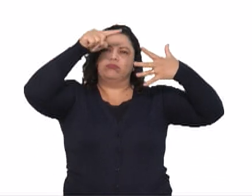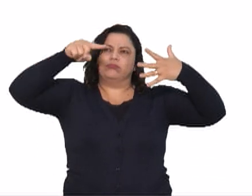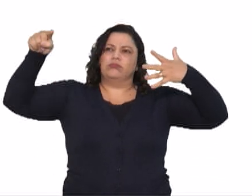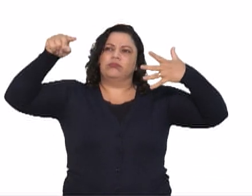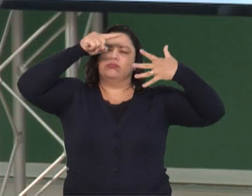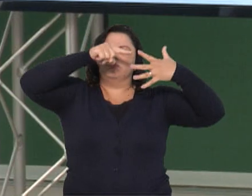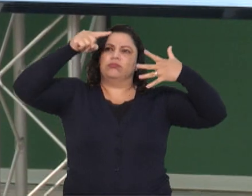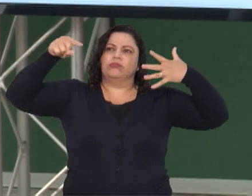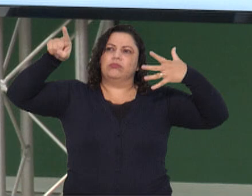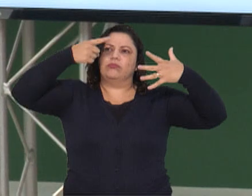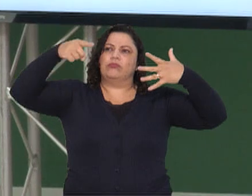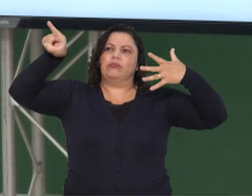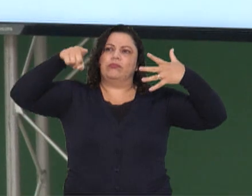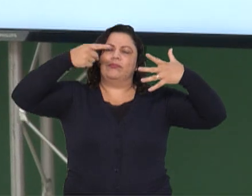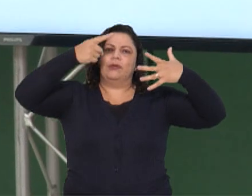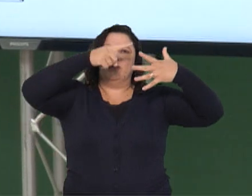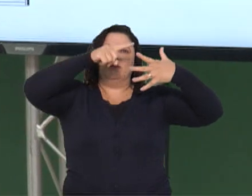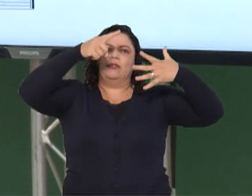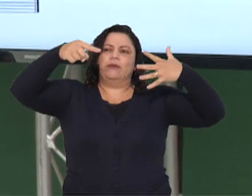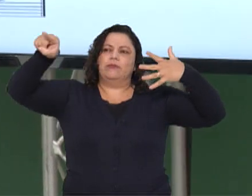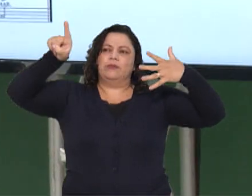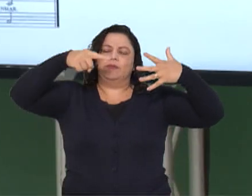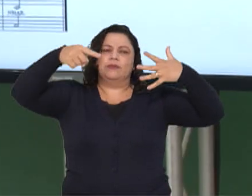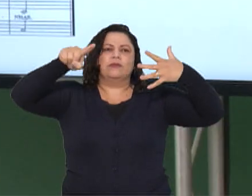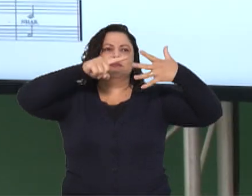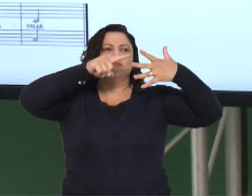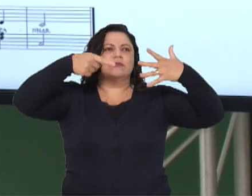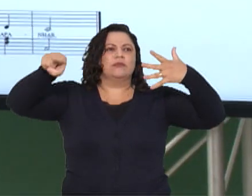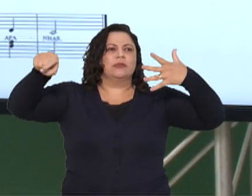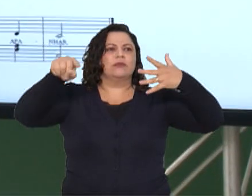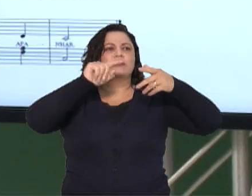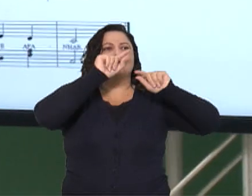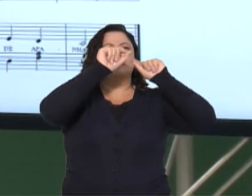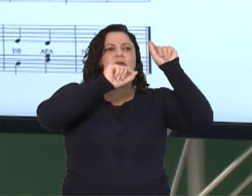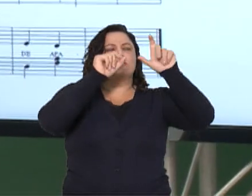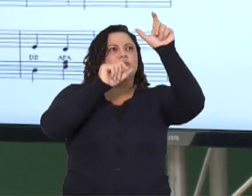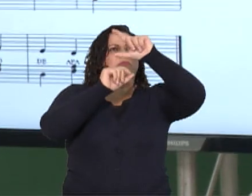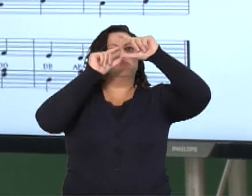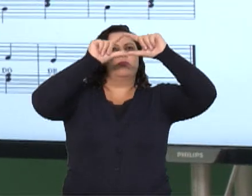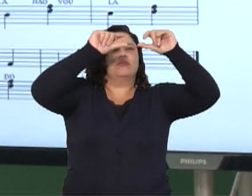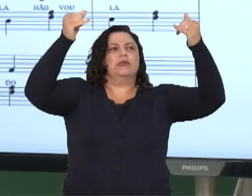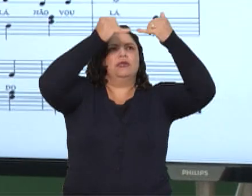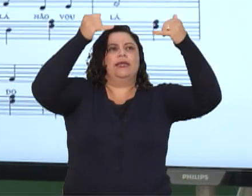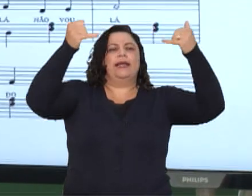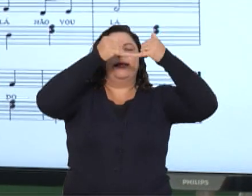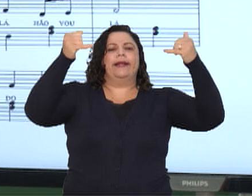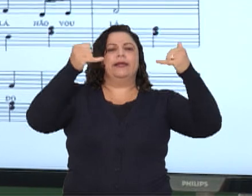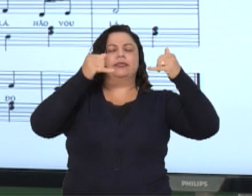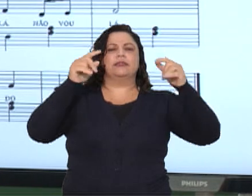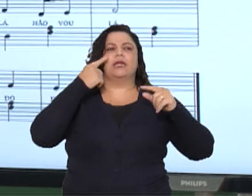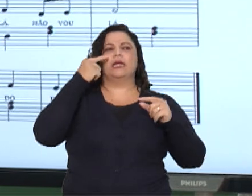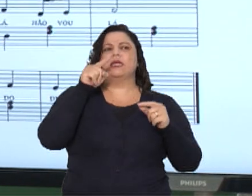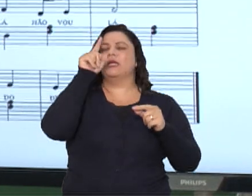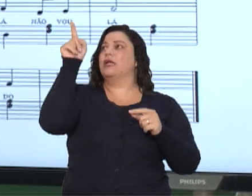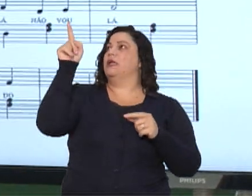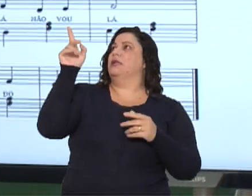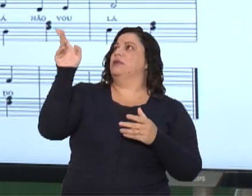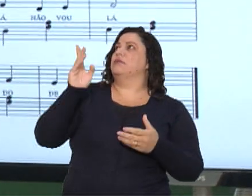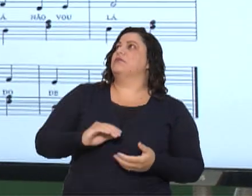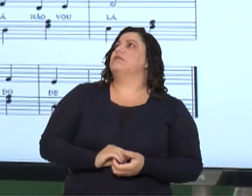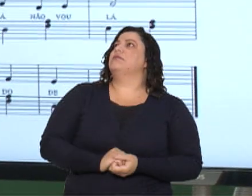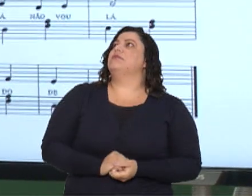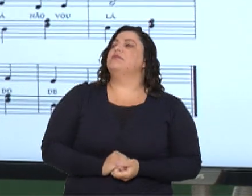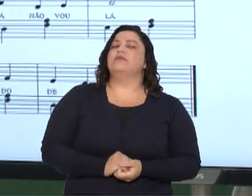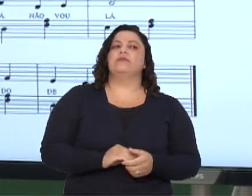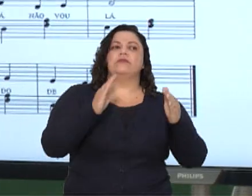Aqui vocês vão ver que tem outro símbolo aqui embaixo, né? Tem essa linha, esse pentagrama, e essa linha aqui de